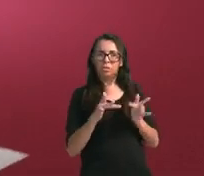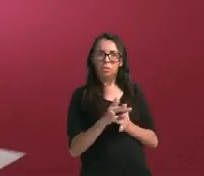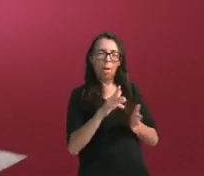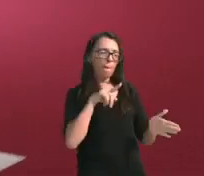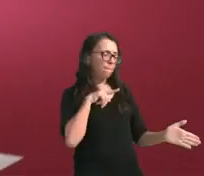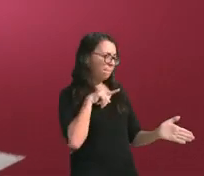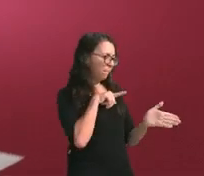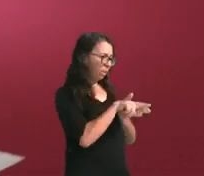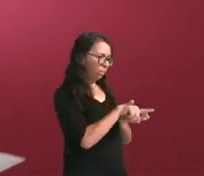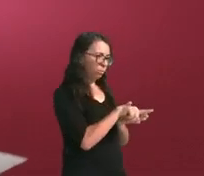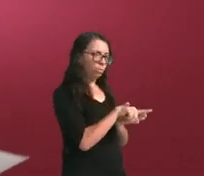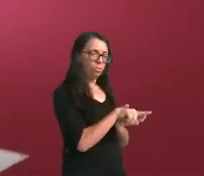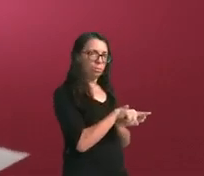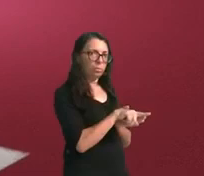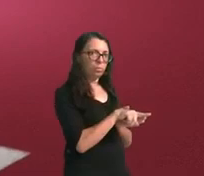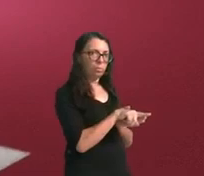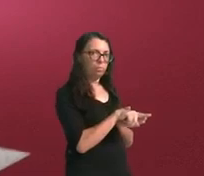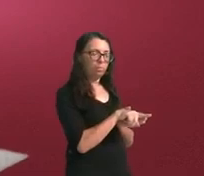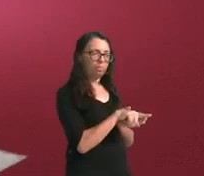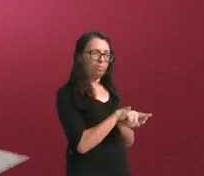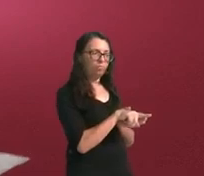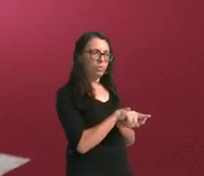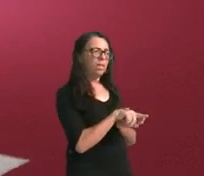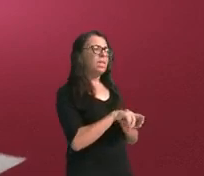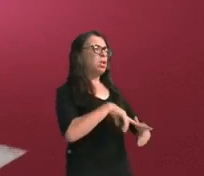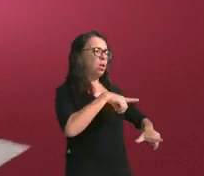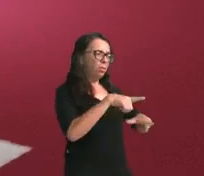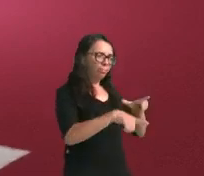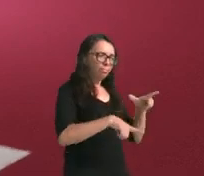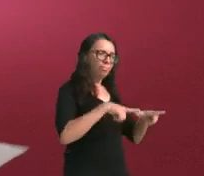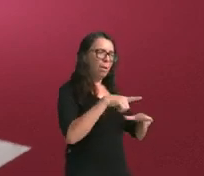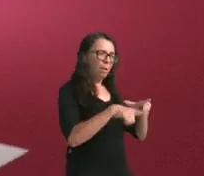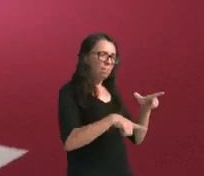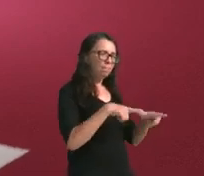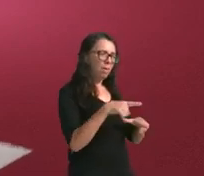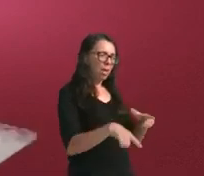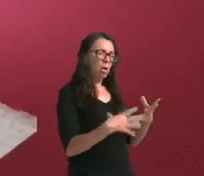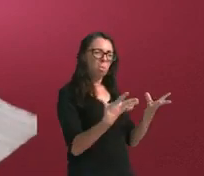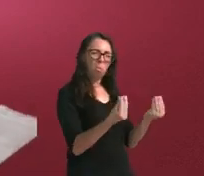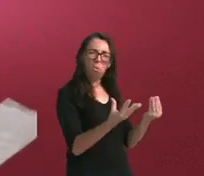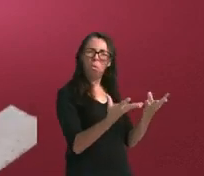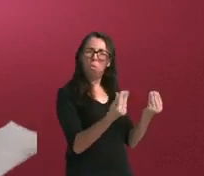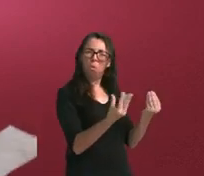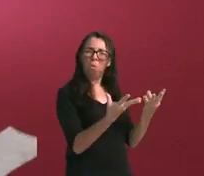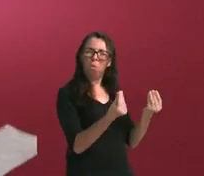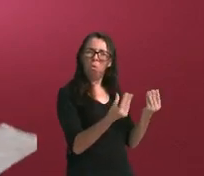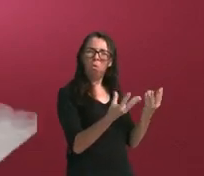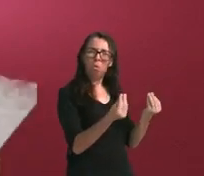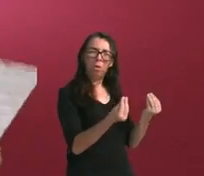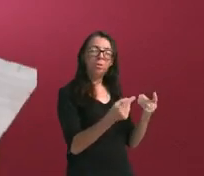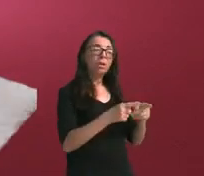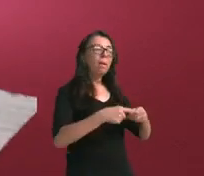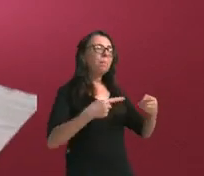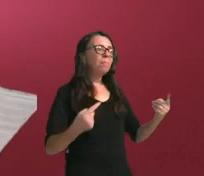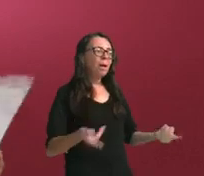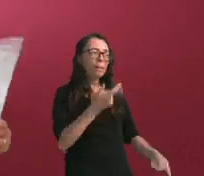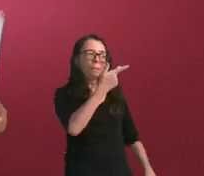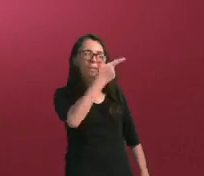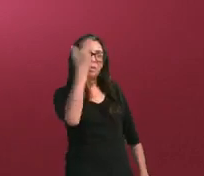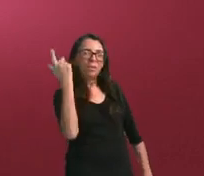é grande, mas os trabalhadores são poucos. Rogai, pois, ao Senhor da seara que